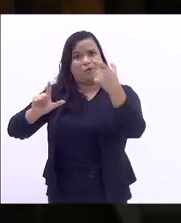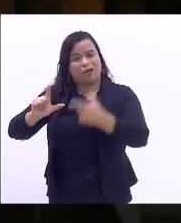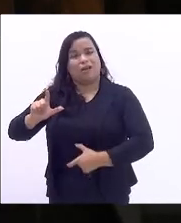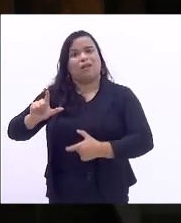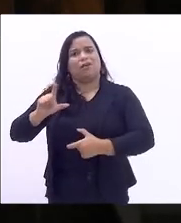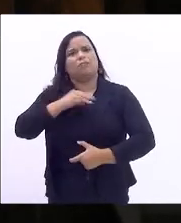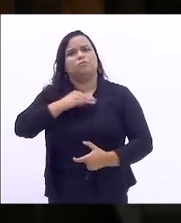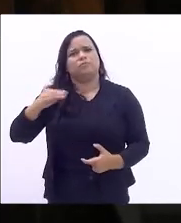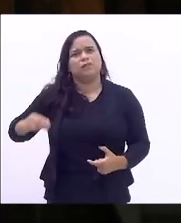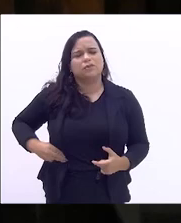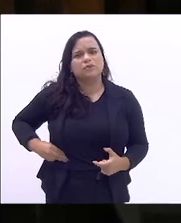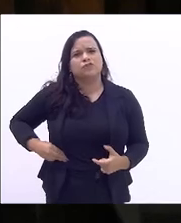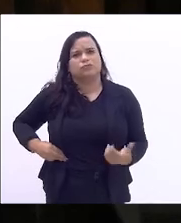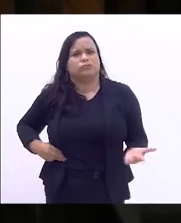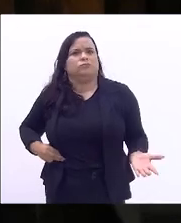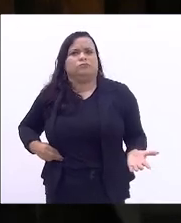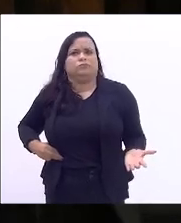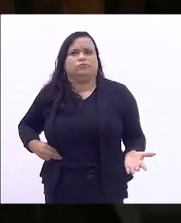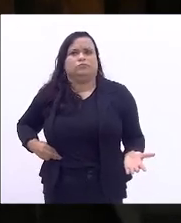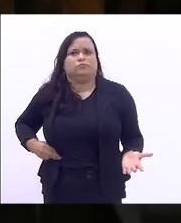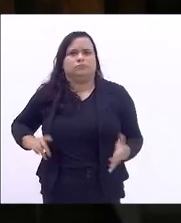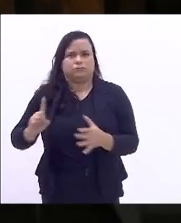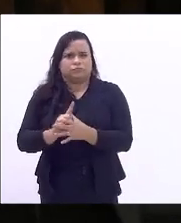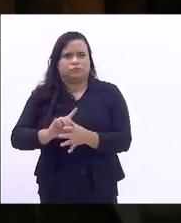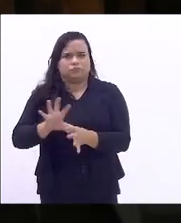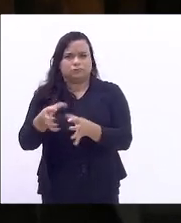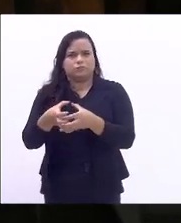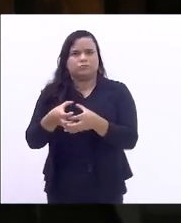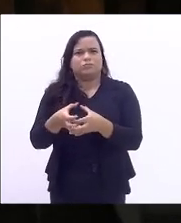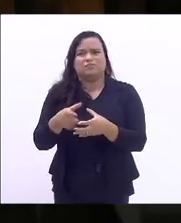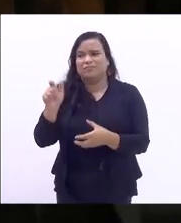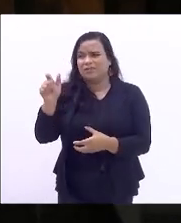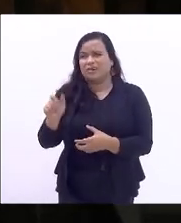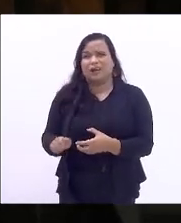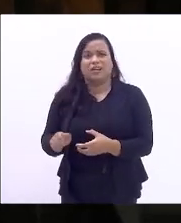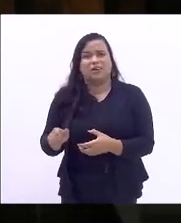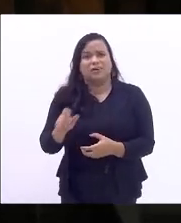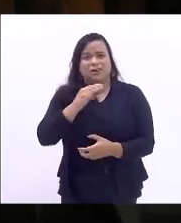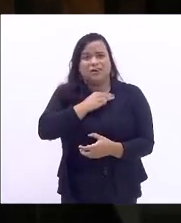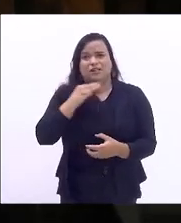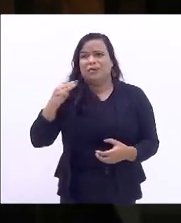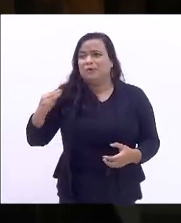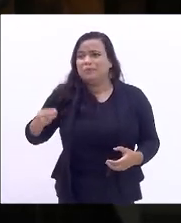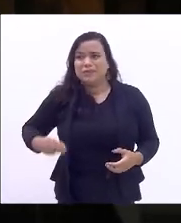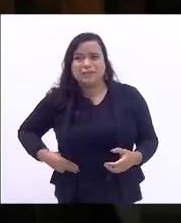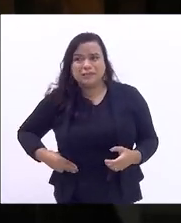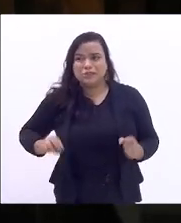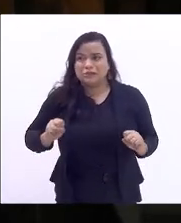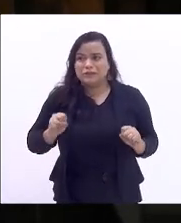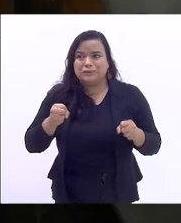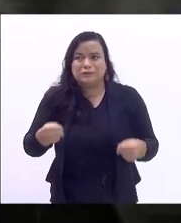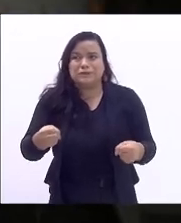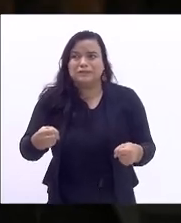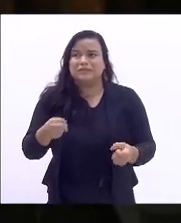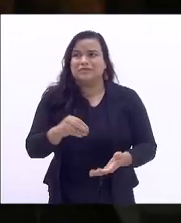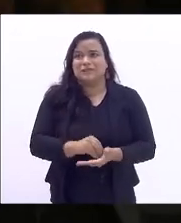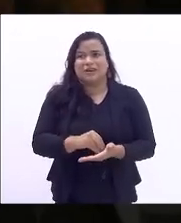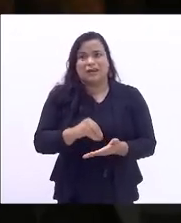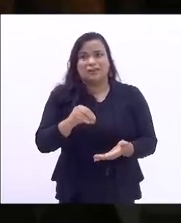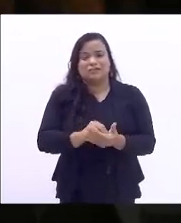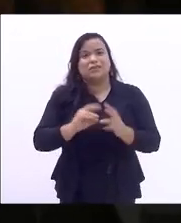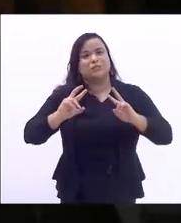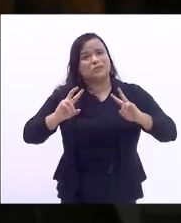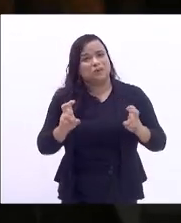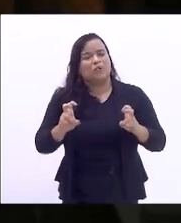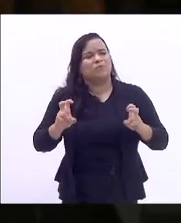é é o ministro pífio sou ponto de vista do comando da